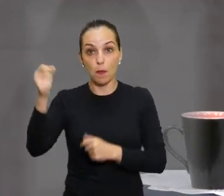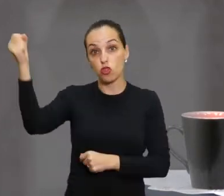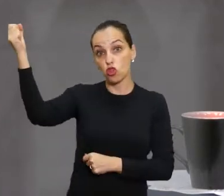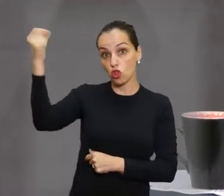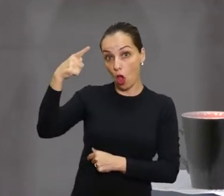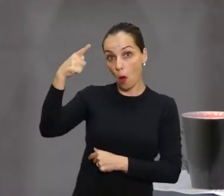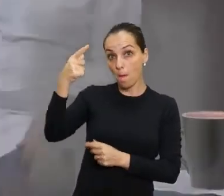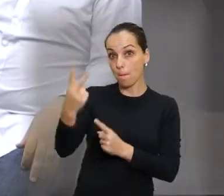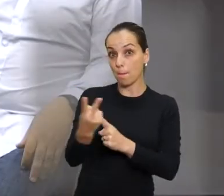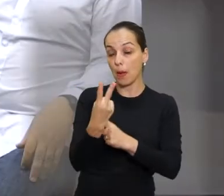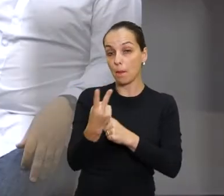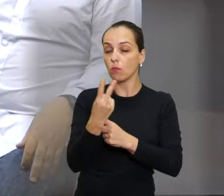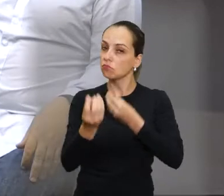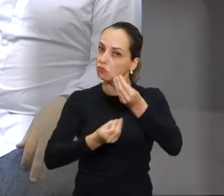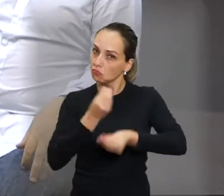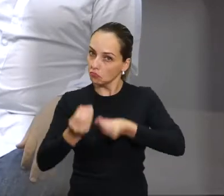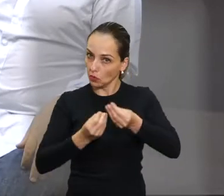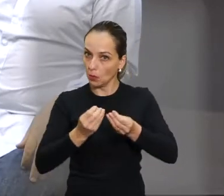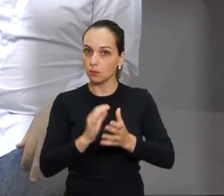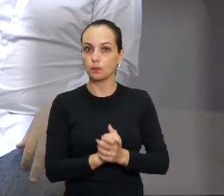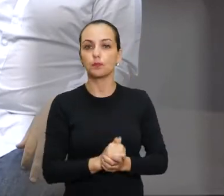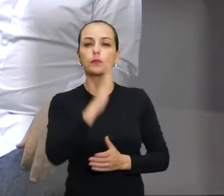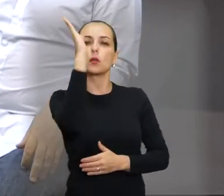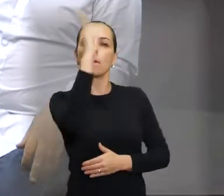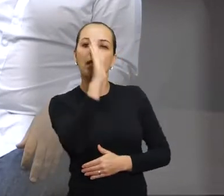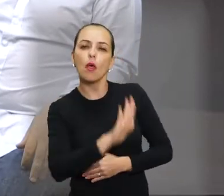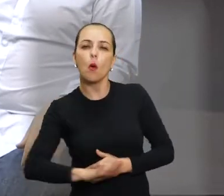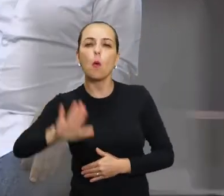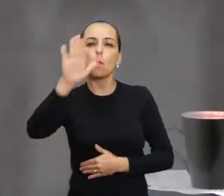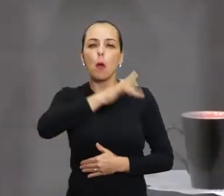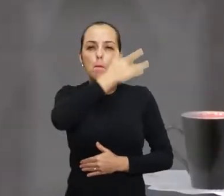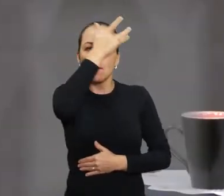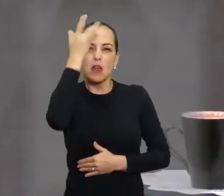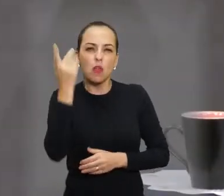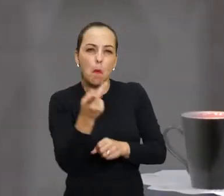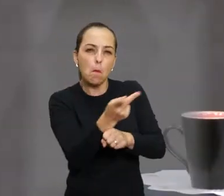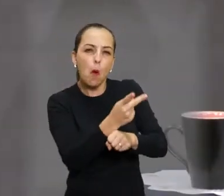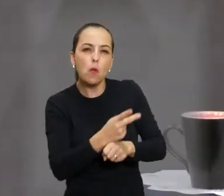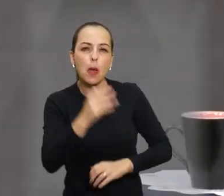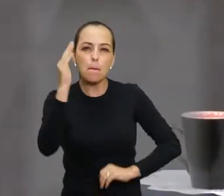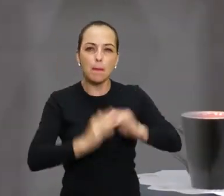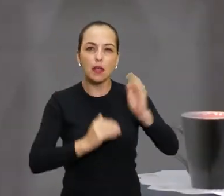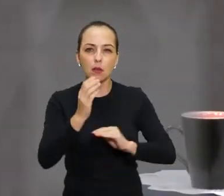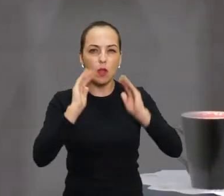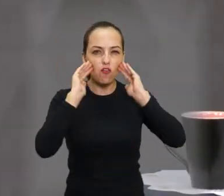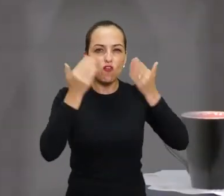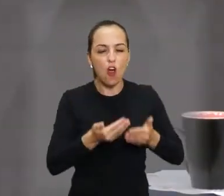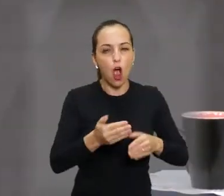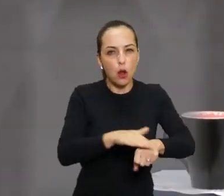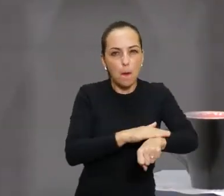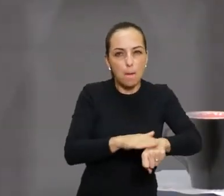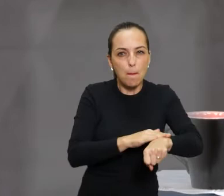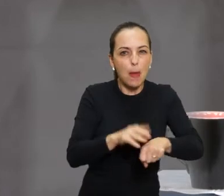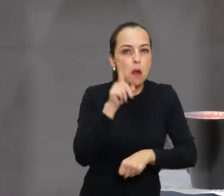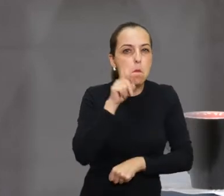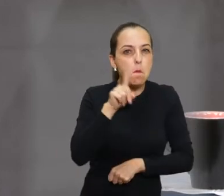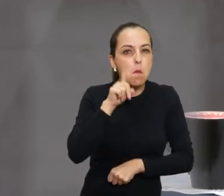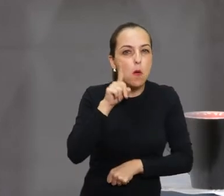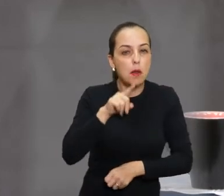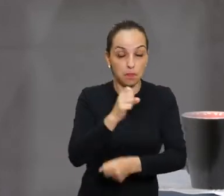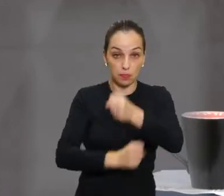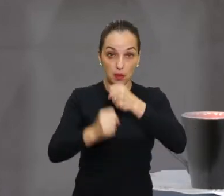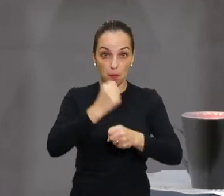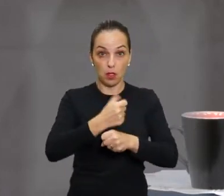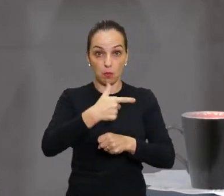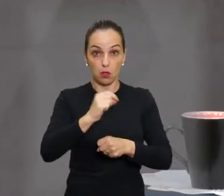médico Sérgio Delor. No Brasil, a procura por técnicas de bronzeamento é muito grande. Desde